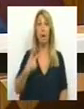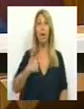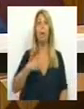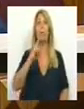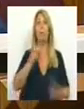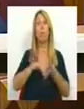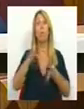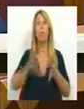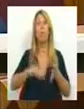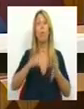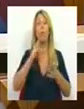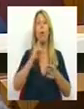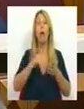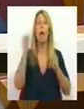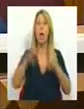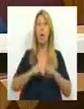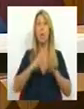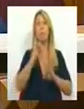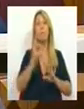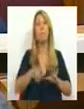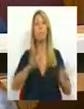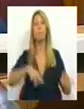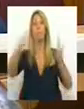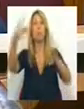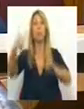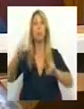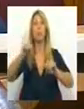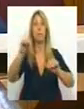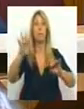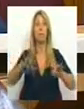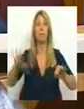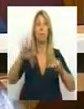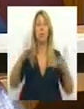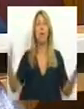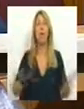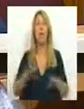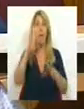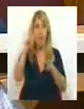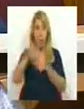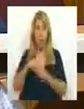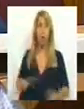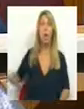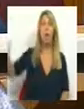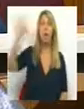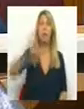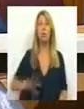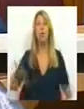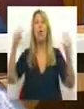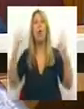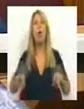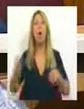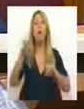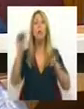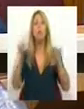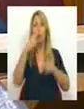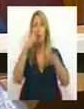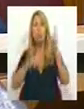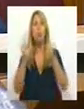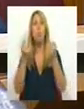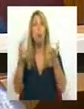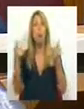geográfica. Esta medida, Sr. Ministro, vai ter abrangência nacional ou será limitada aos denominados territórios de baixa